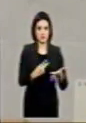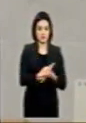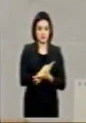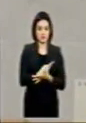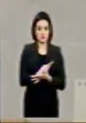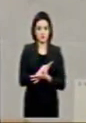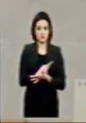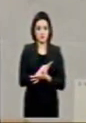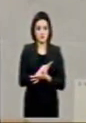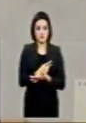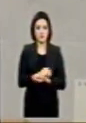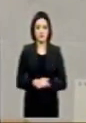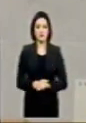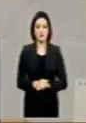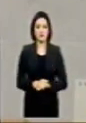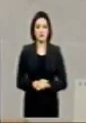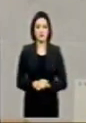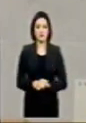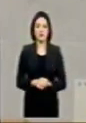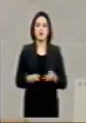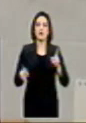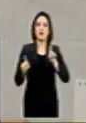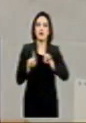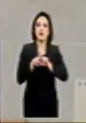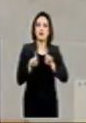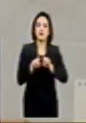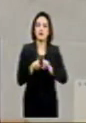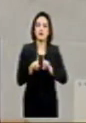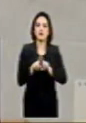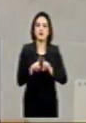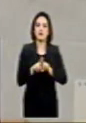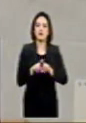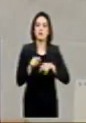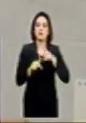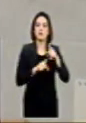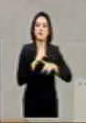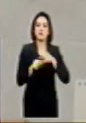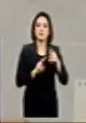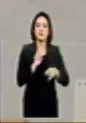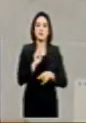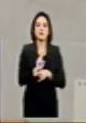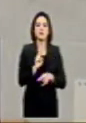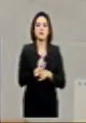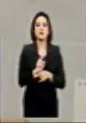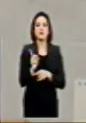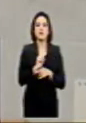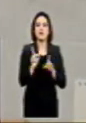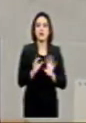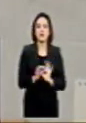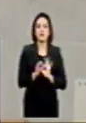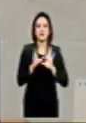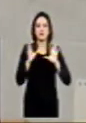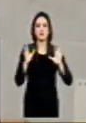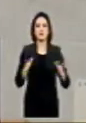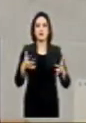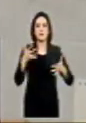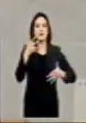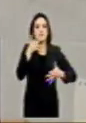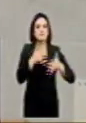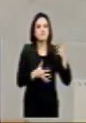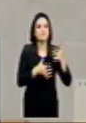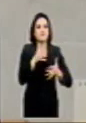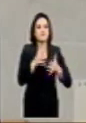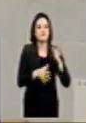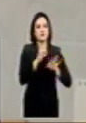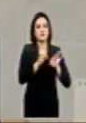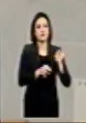que estaria sendo protegida, que é a de não permitir obstrução de justiça. O